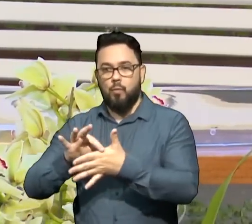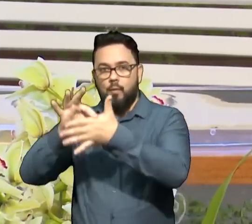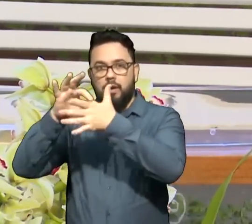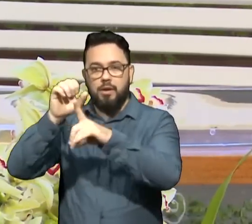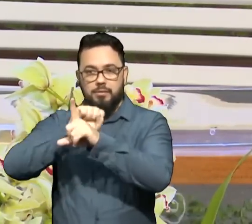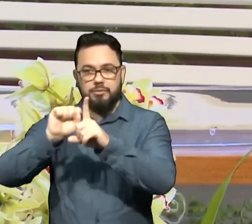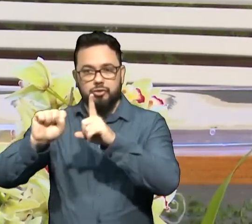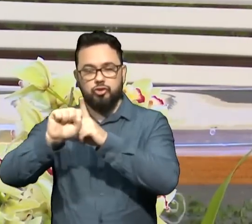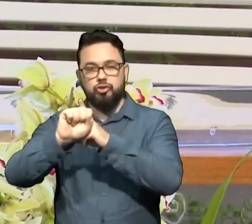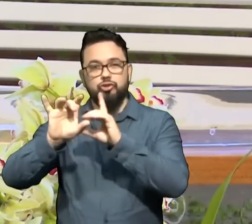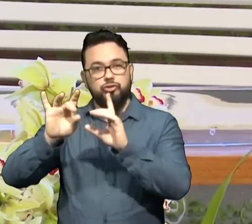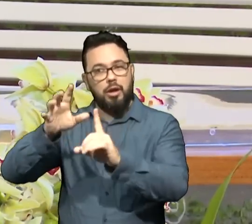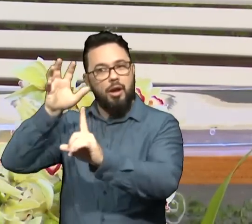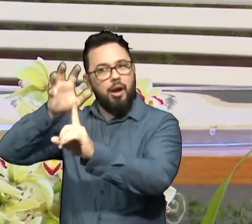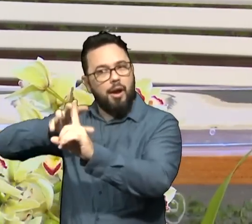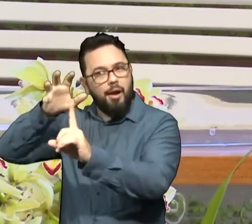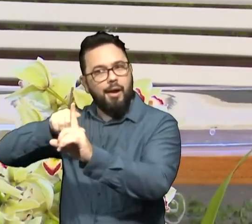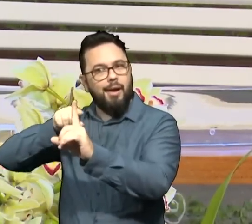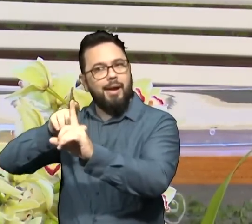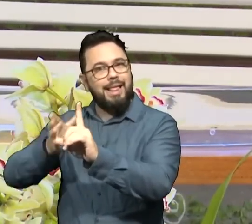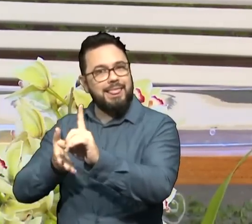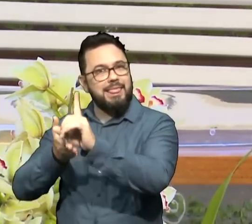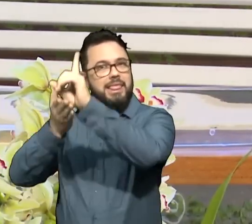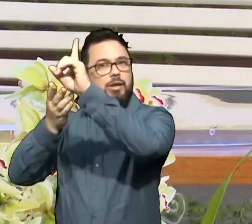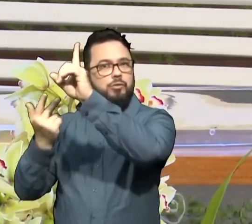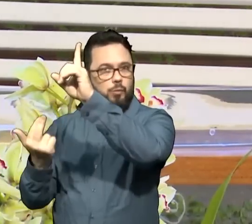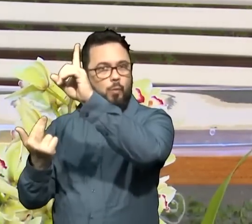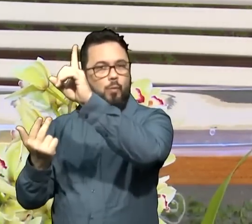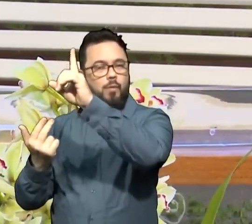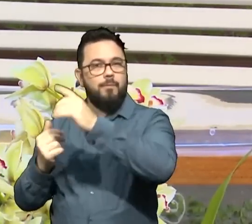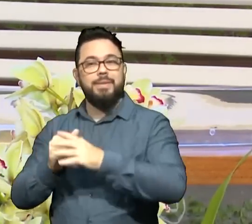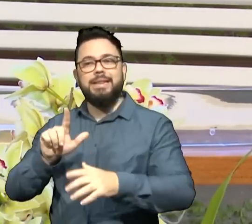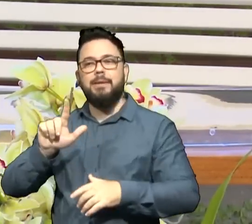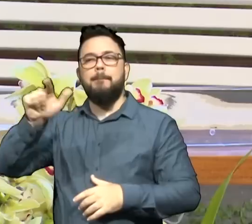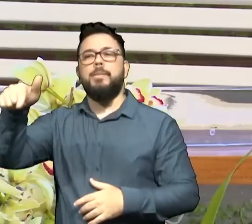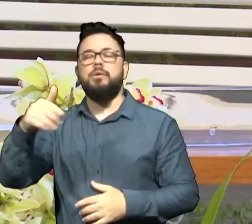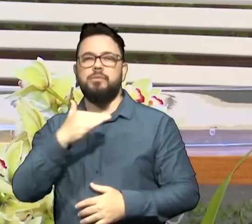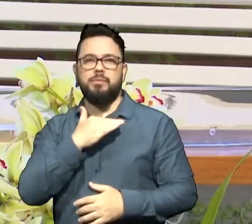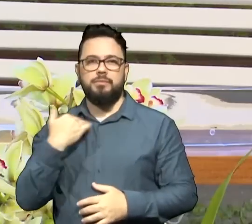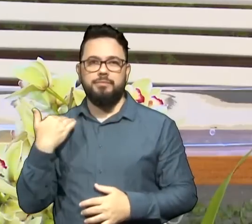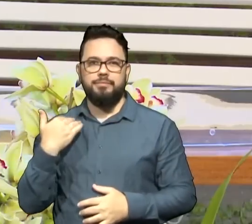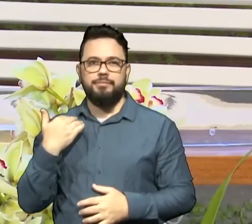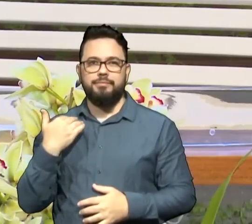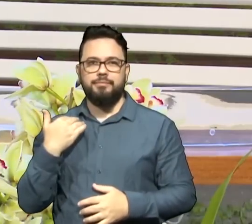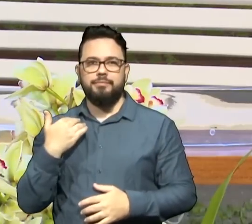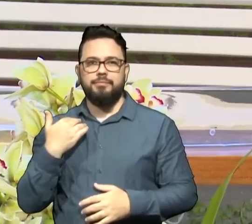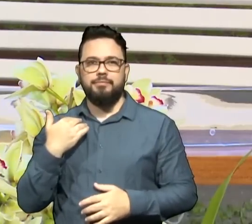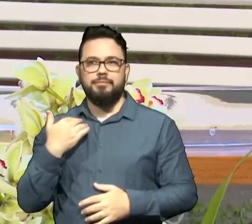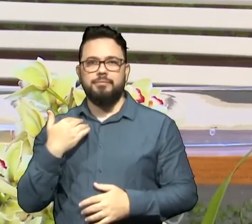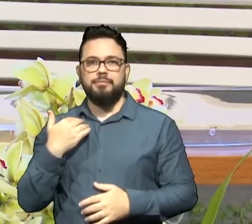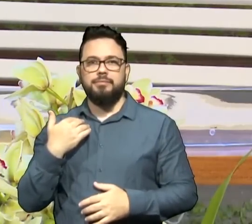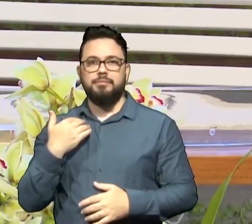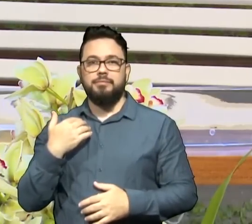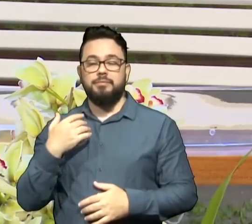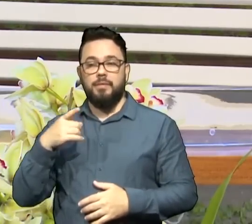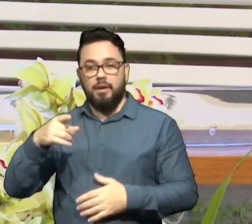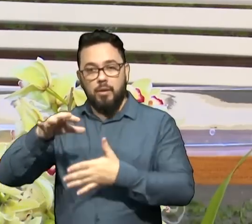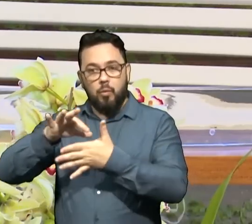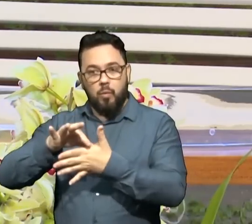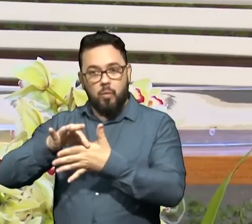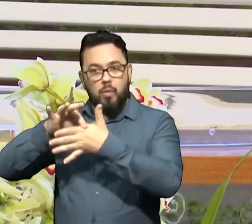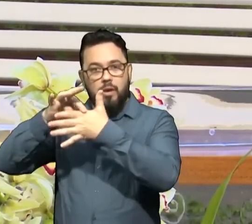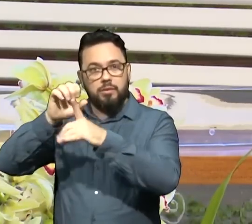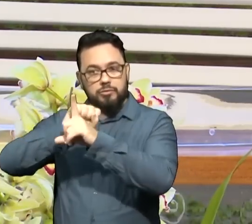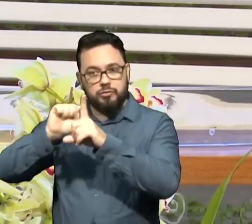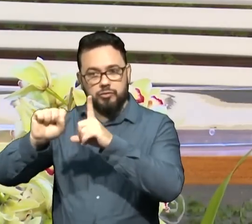adorado como Deus após a sua morte depois que ele morria